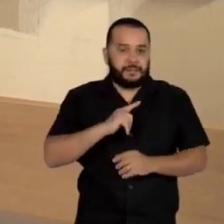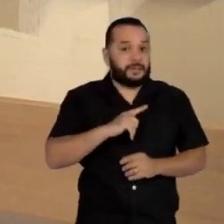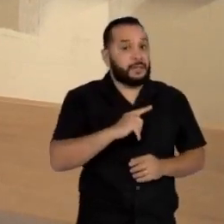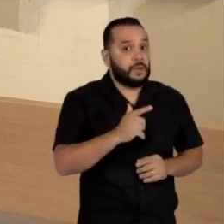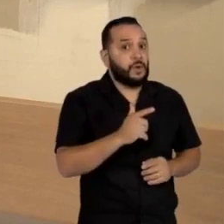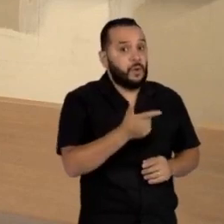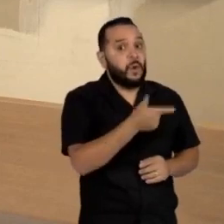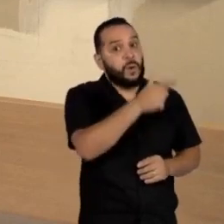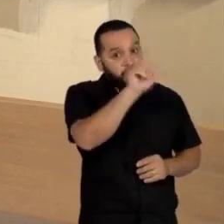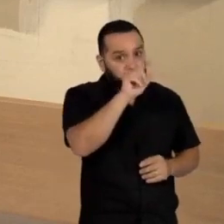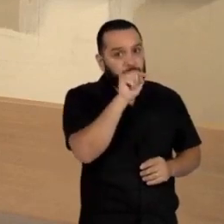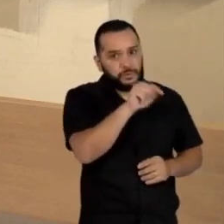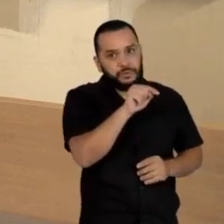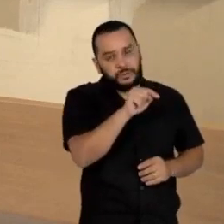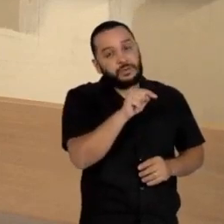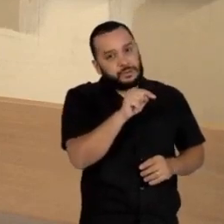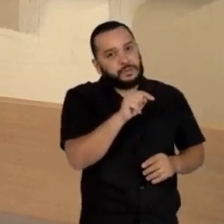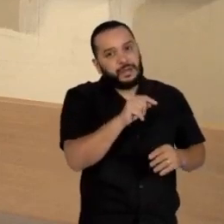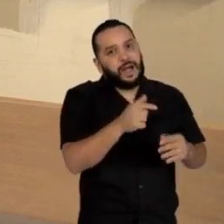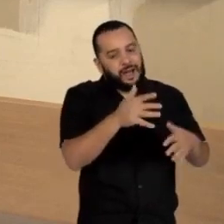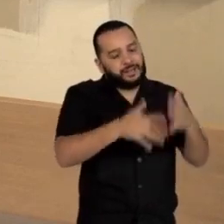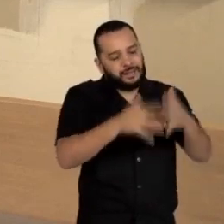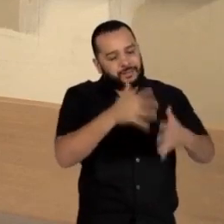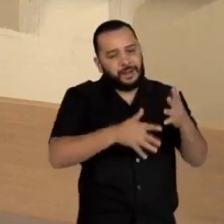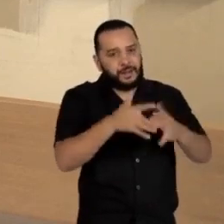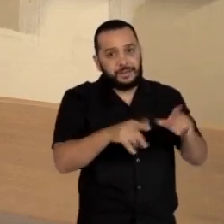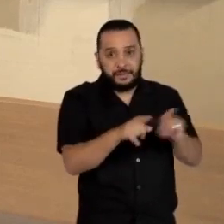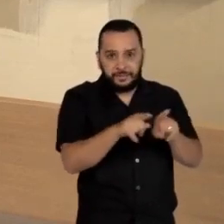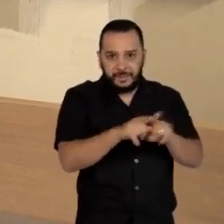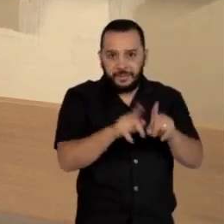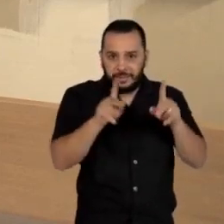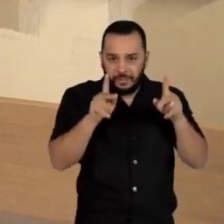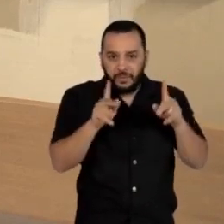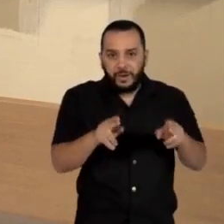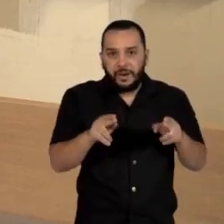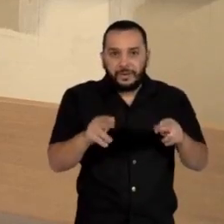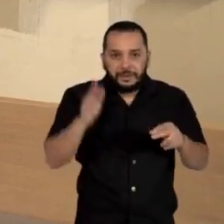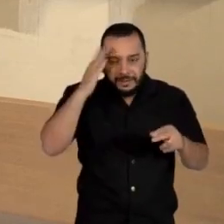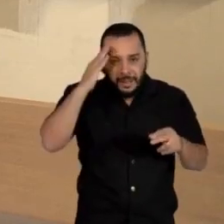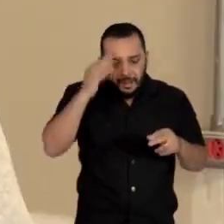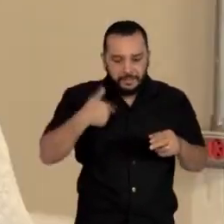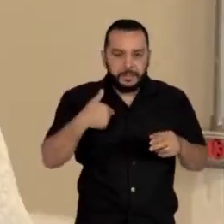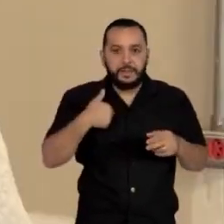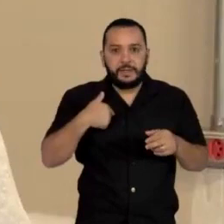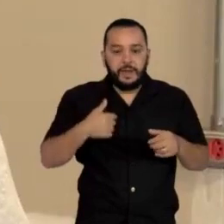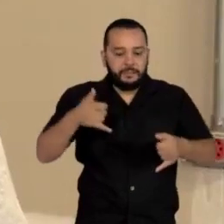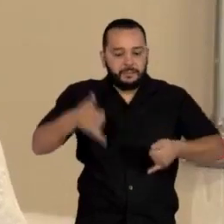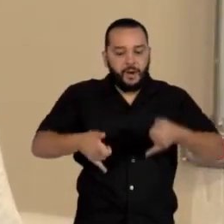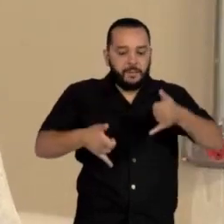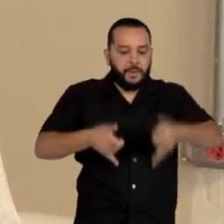muito longe de serem inofensivos. É o caso do som de salto alto